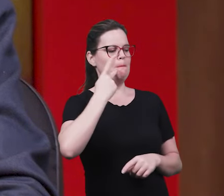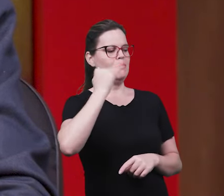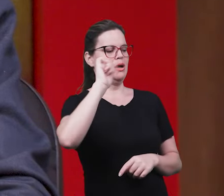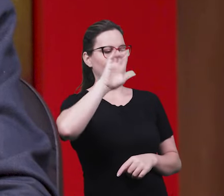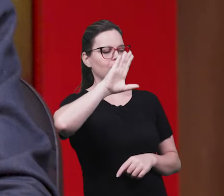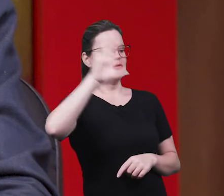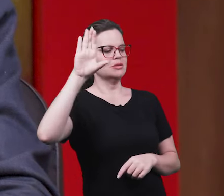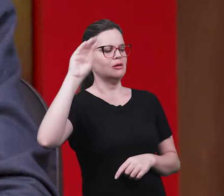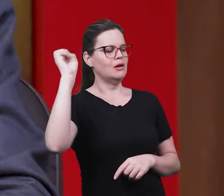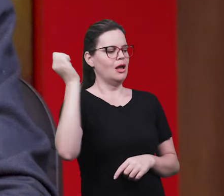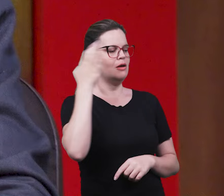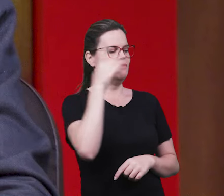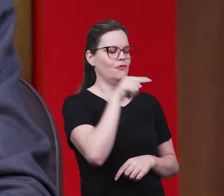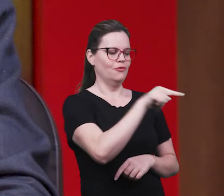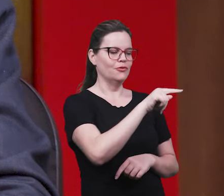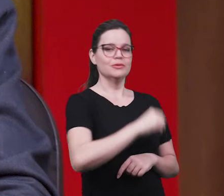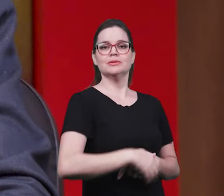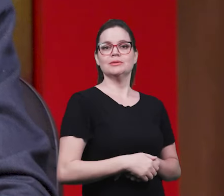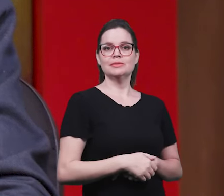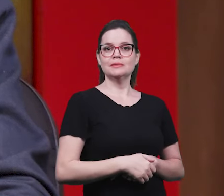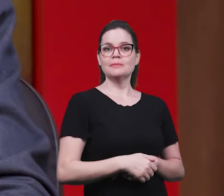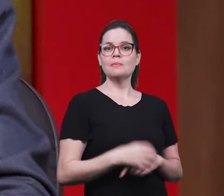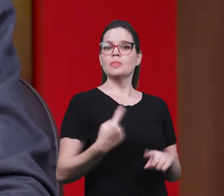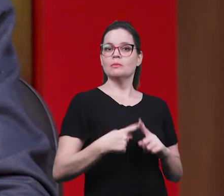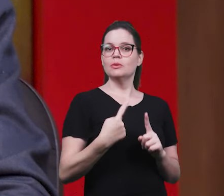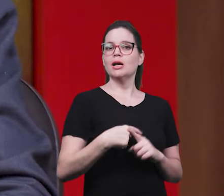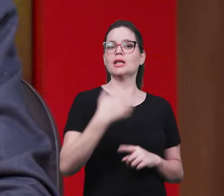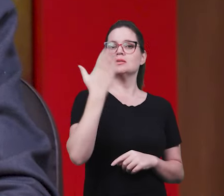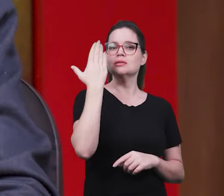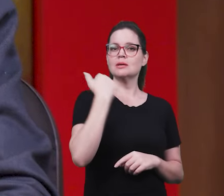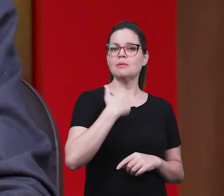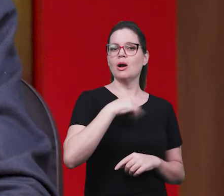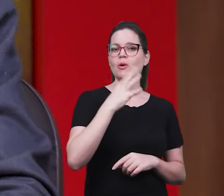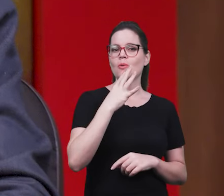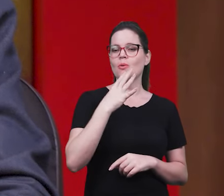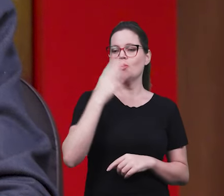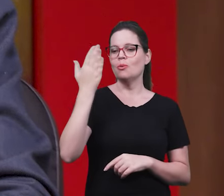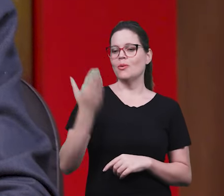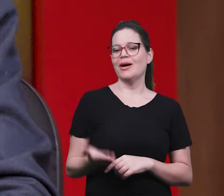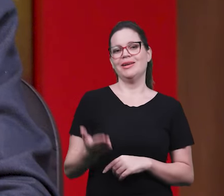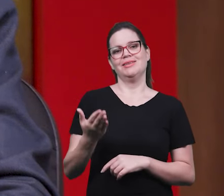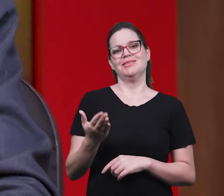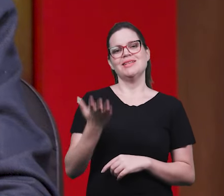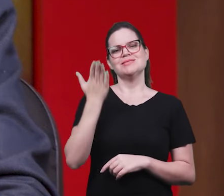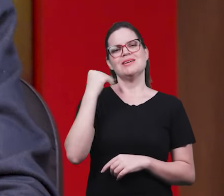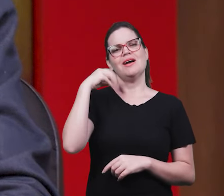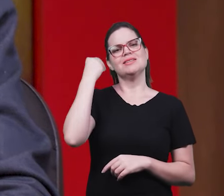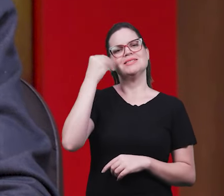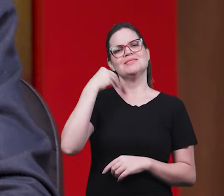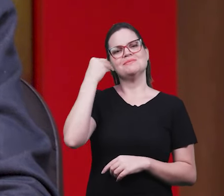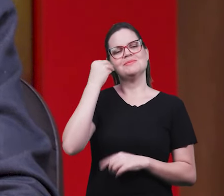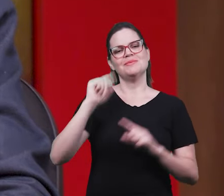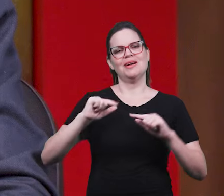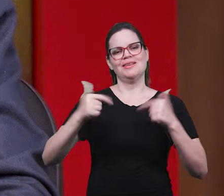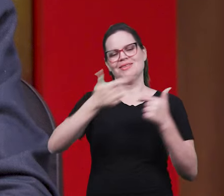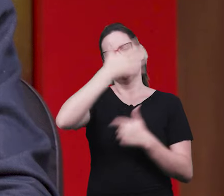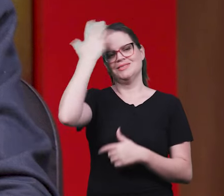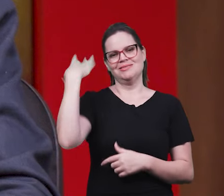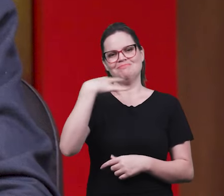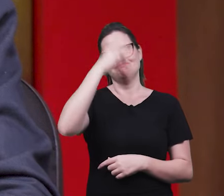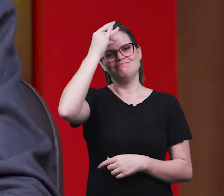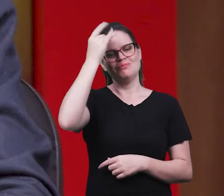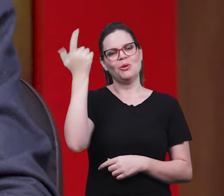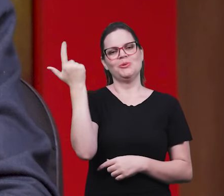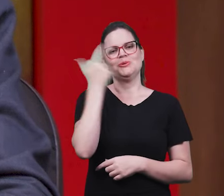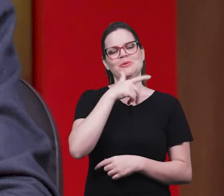céu. Então a bênção de conhecer o Senhor Jesus, a conhecimento do verbo, pela ação do Espírito Santo, é que